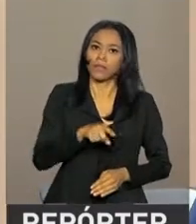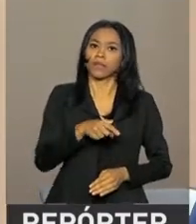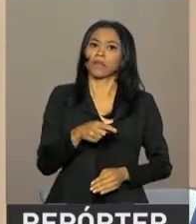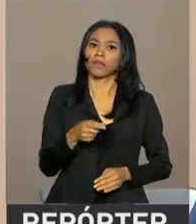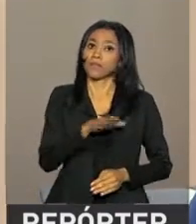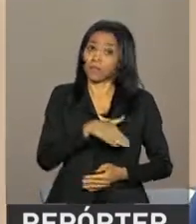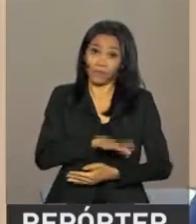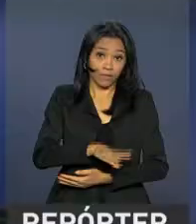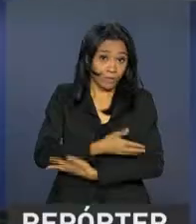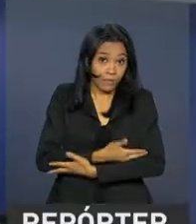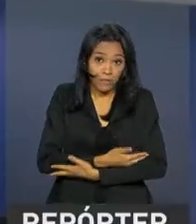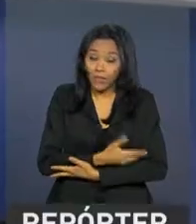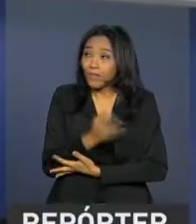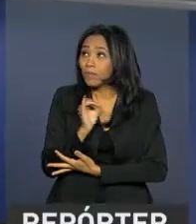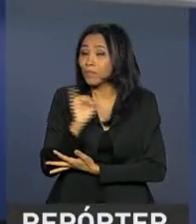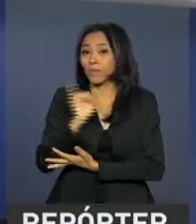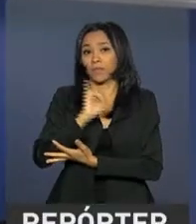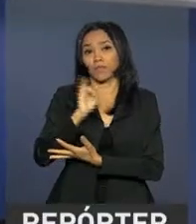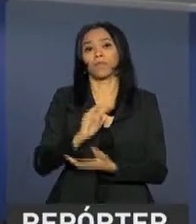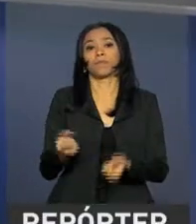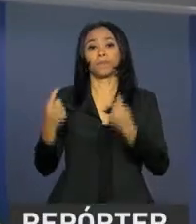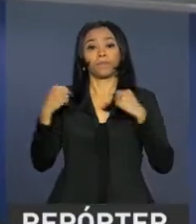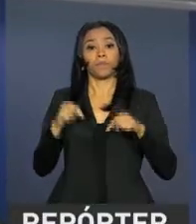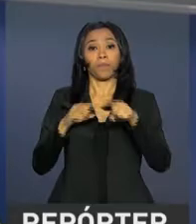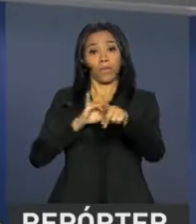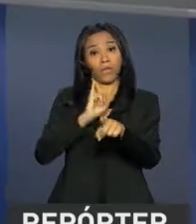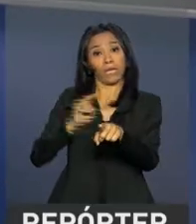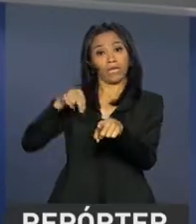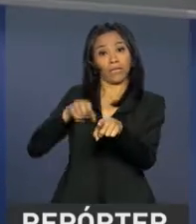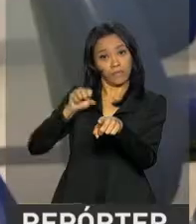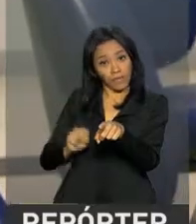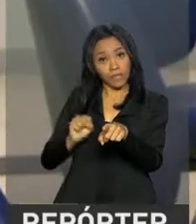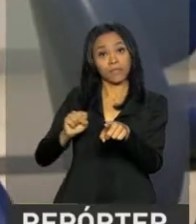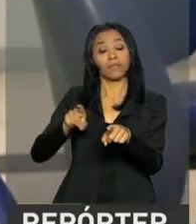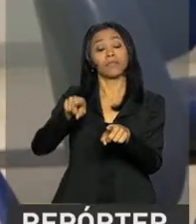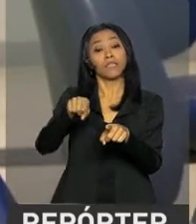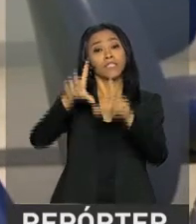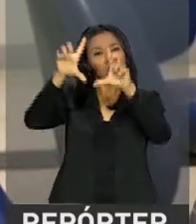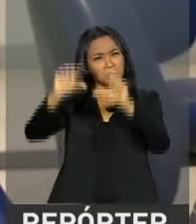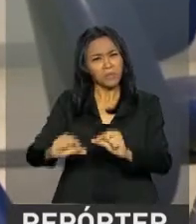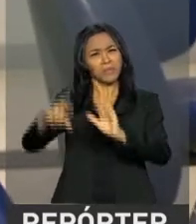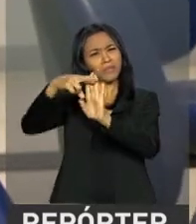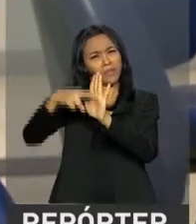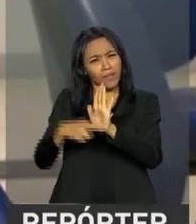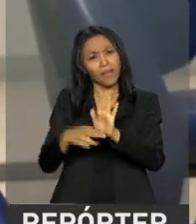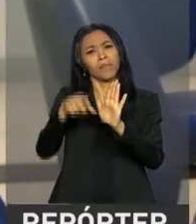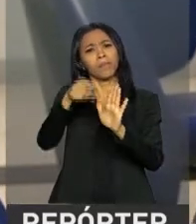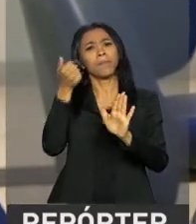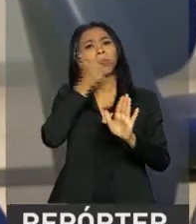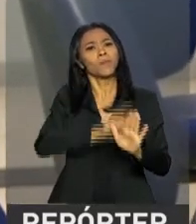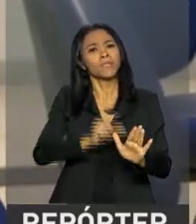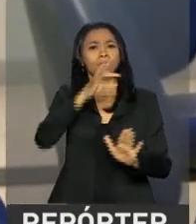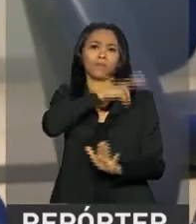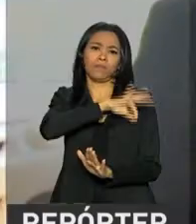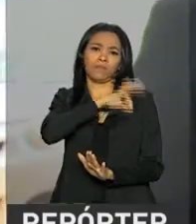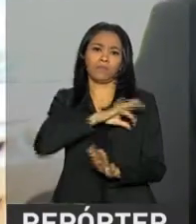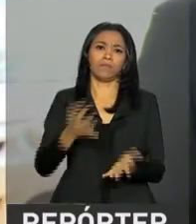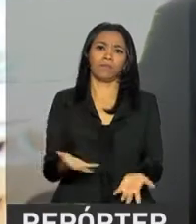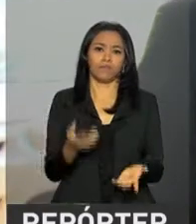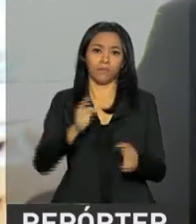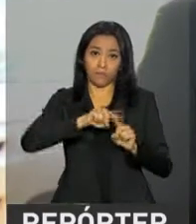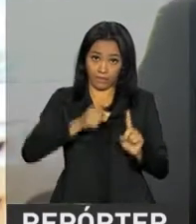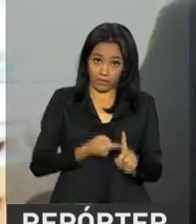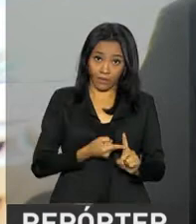é essencial e o inss simplificou procedimentos para a concessão do benefício em algumas situações